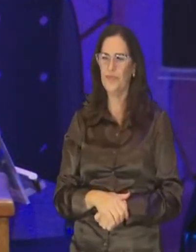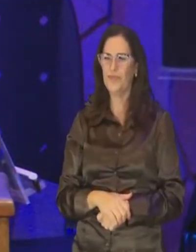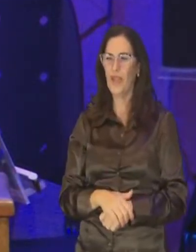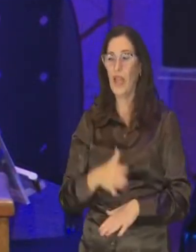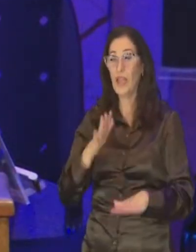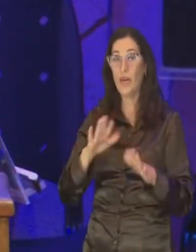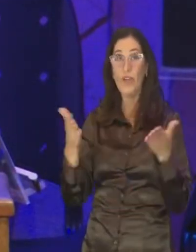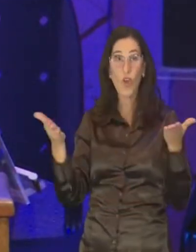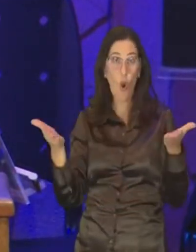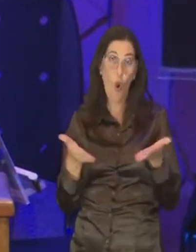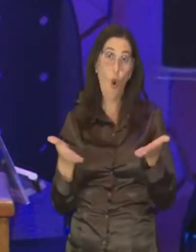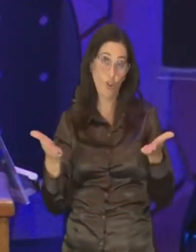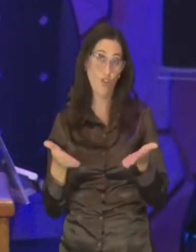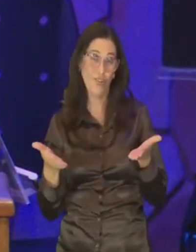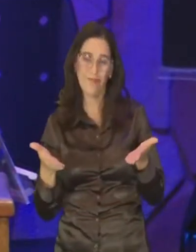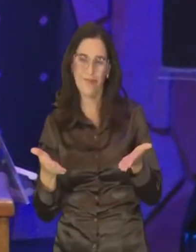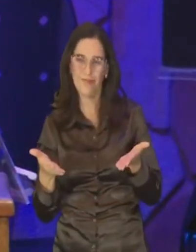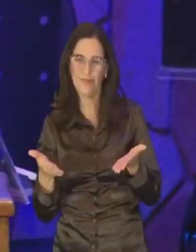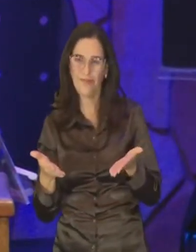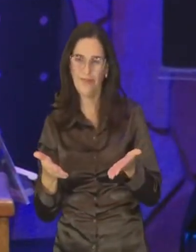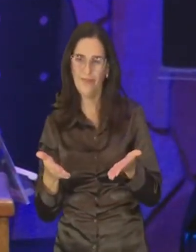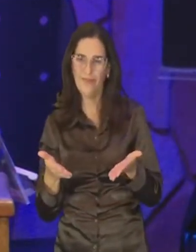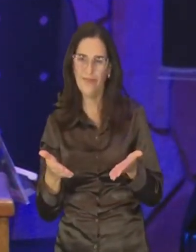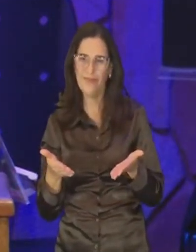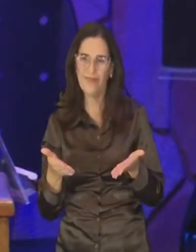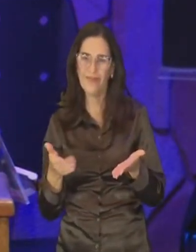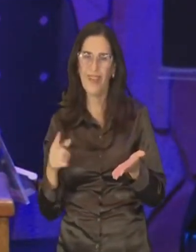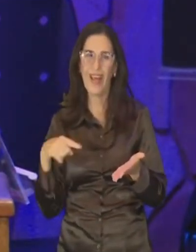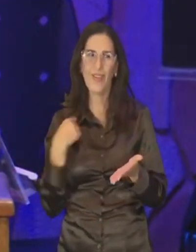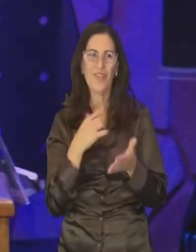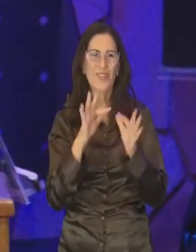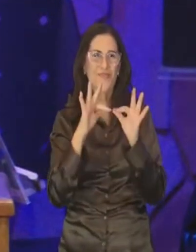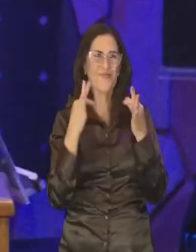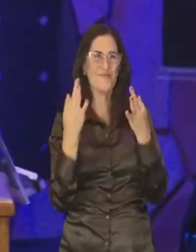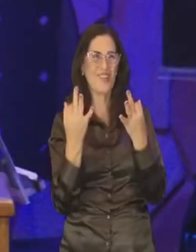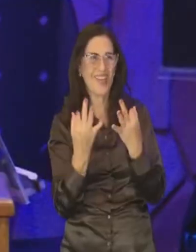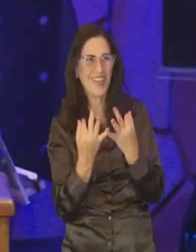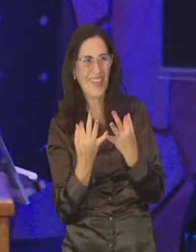Talvez hoje a nossa família